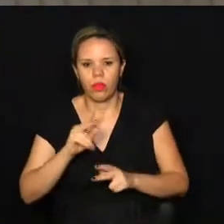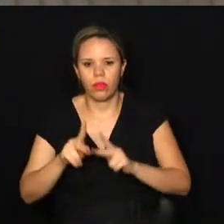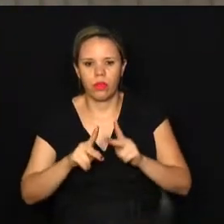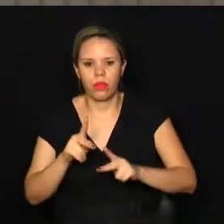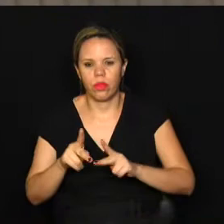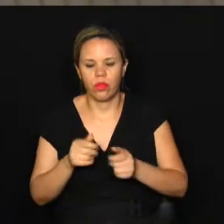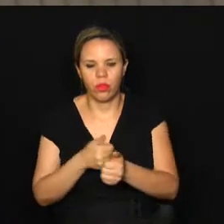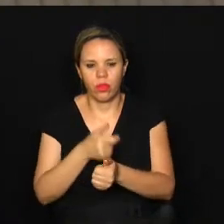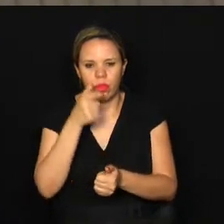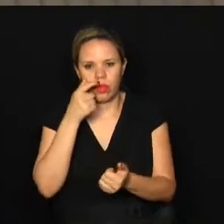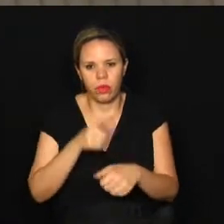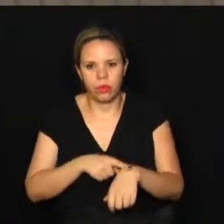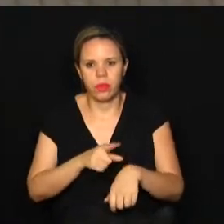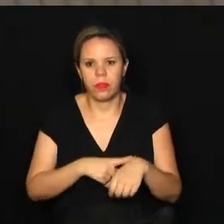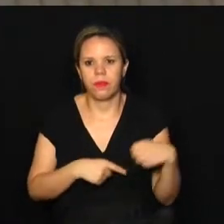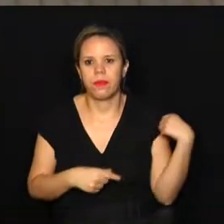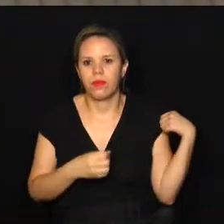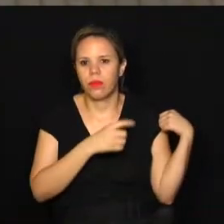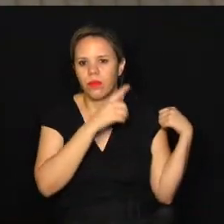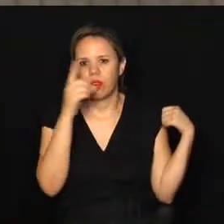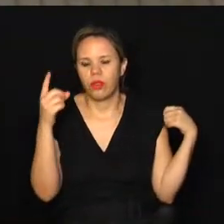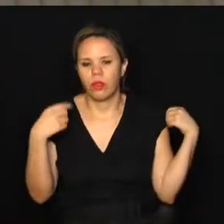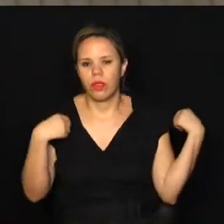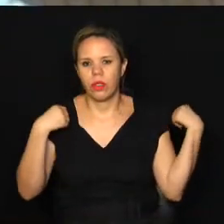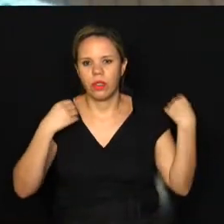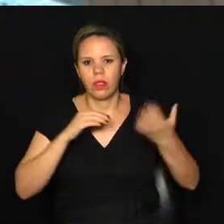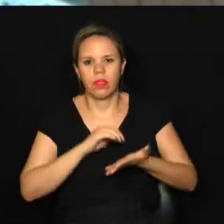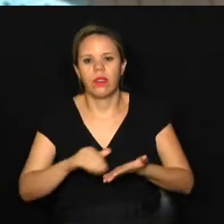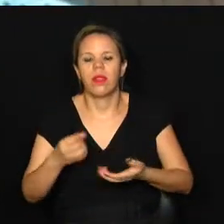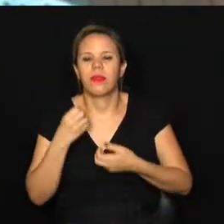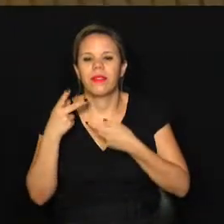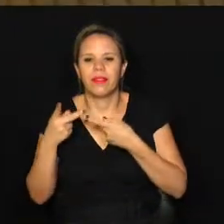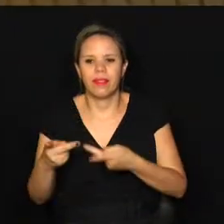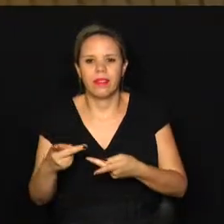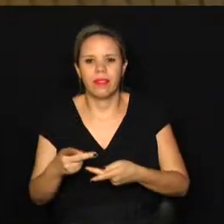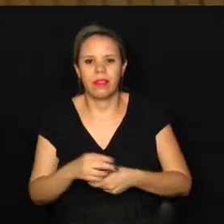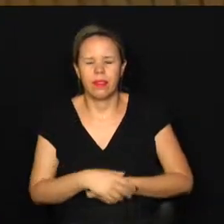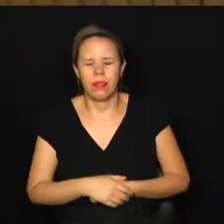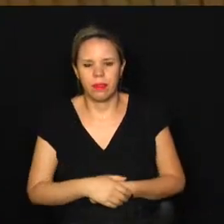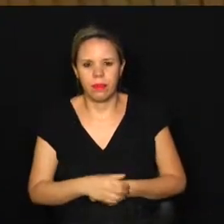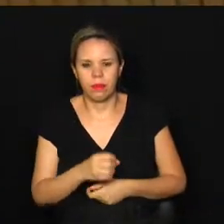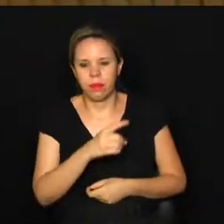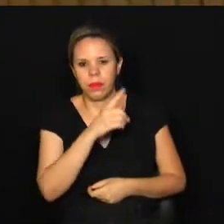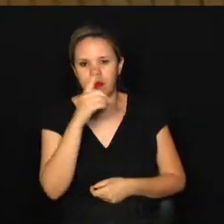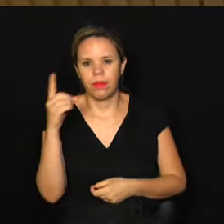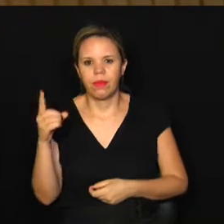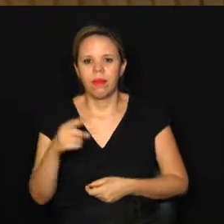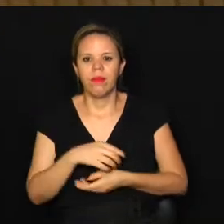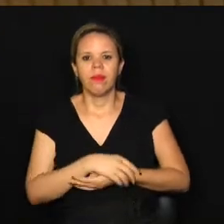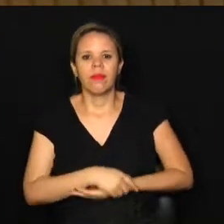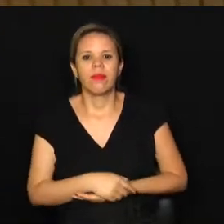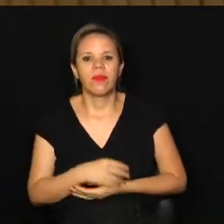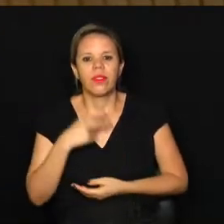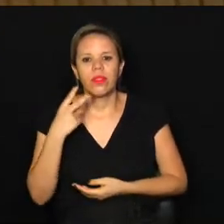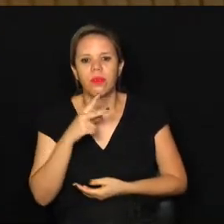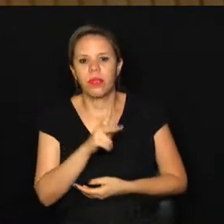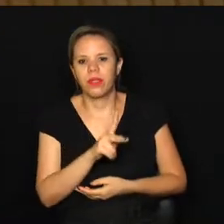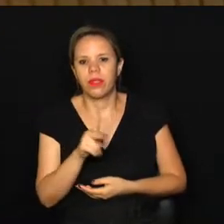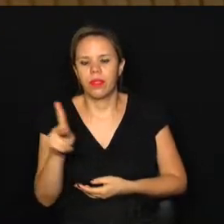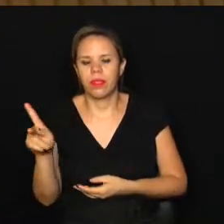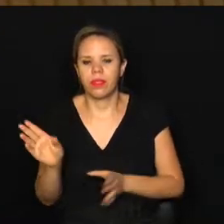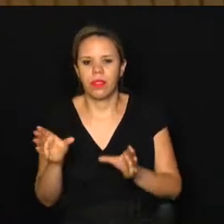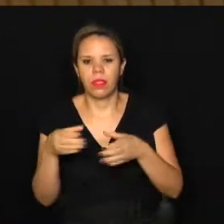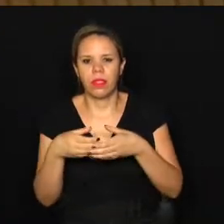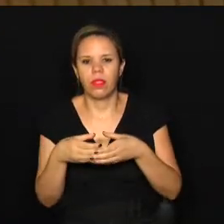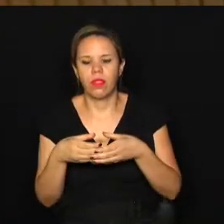nos acompanhando nesse momento. Bom dia, secretário. Seja bem-vindo. Bom dia ao vereador, presidente da comissão,